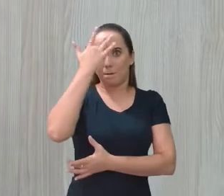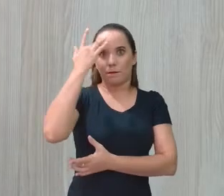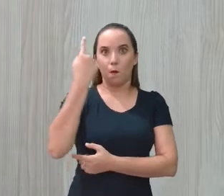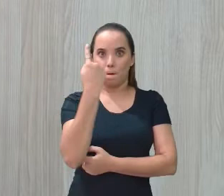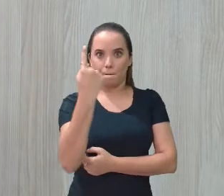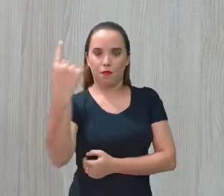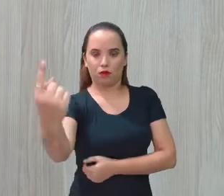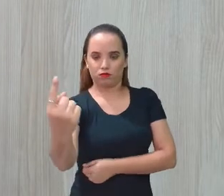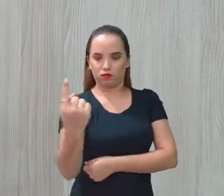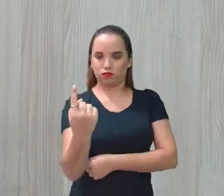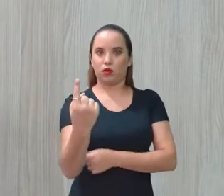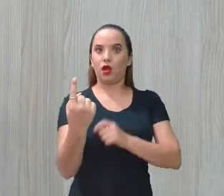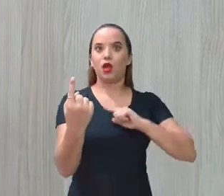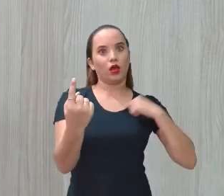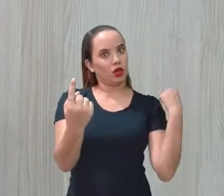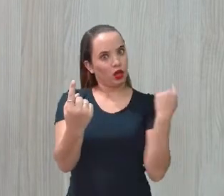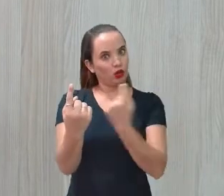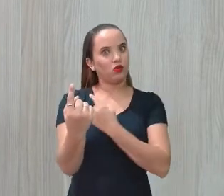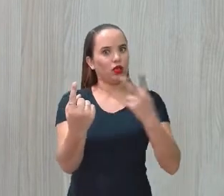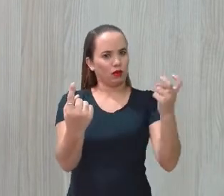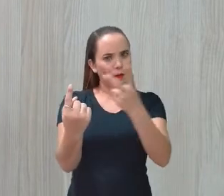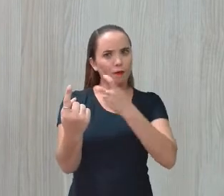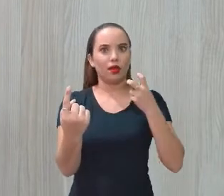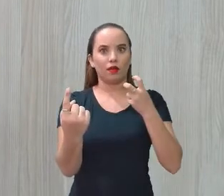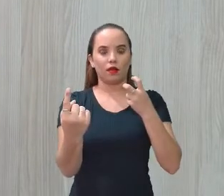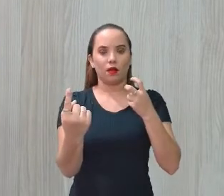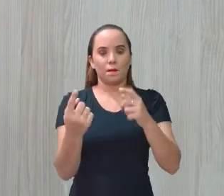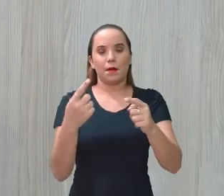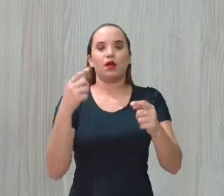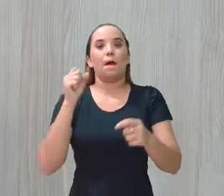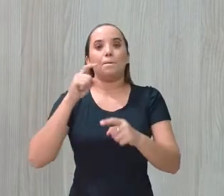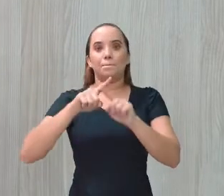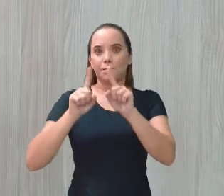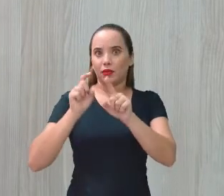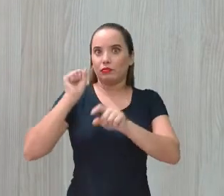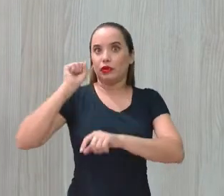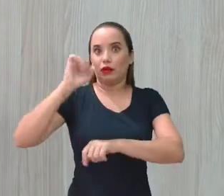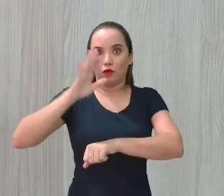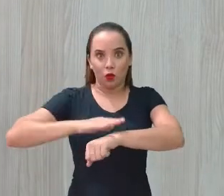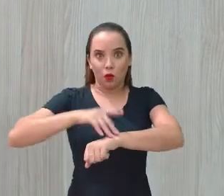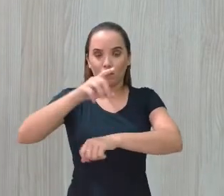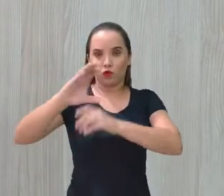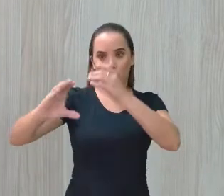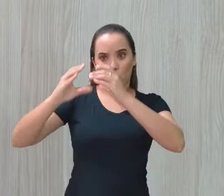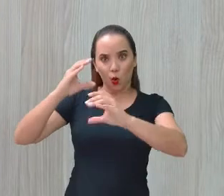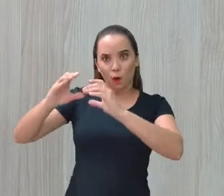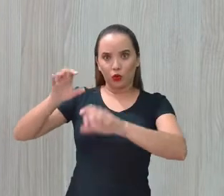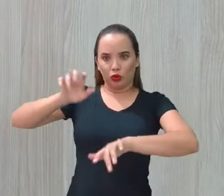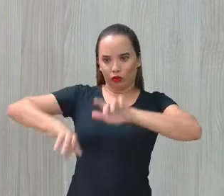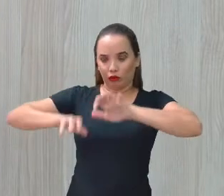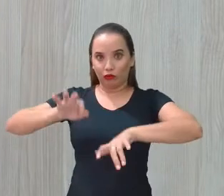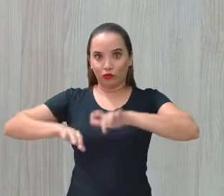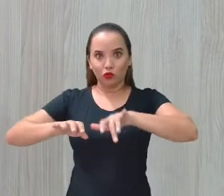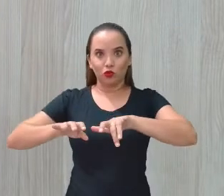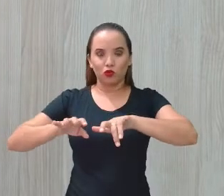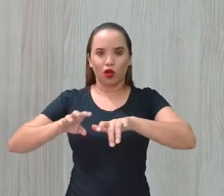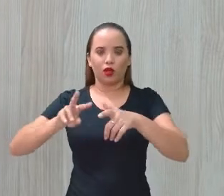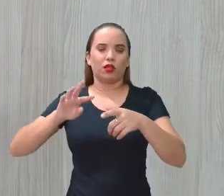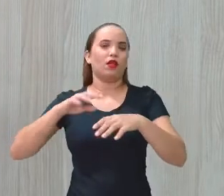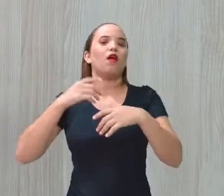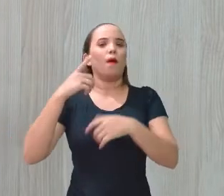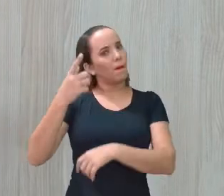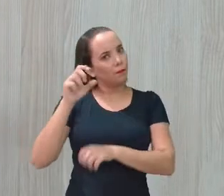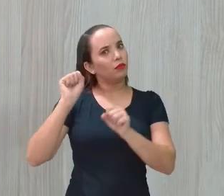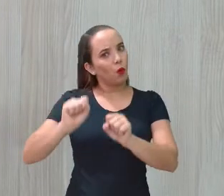gente consiga perceber, exceto quando vocês se comunicam aqui pelo chat. Mas isso quer dizer que não há